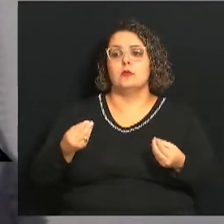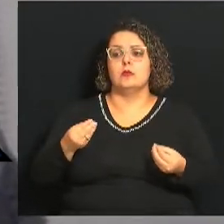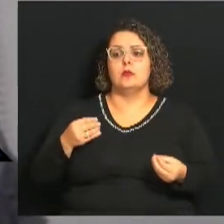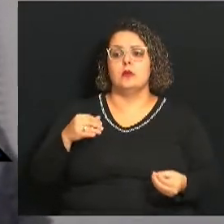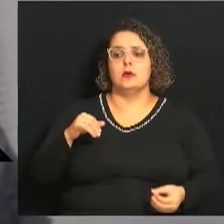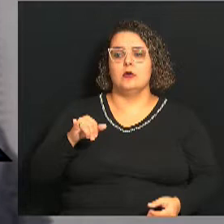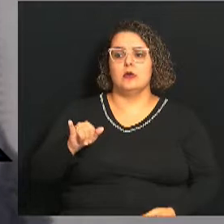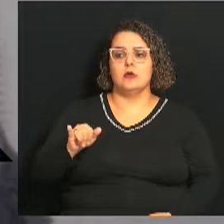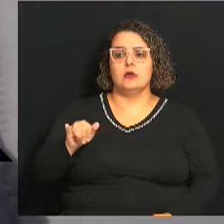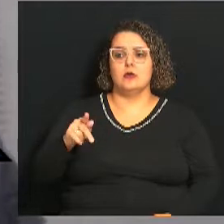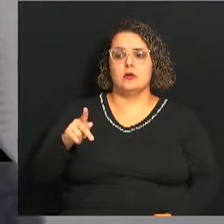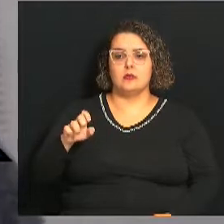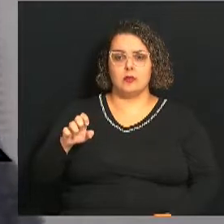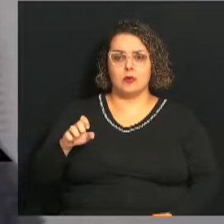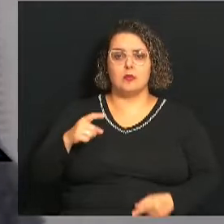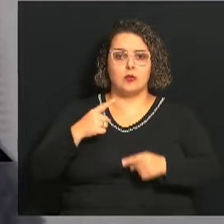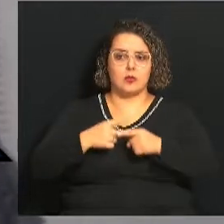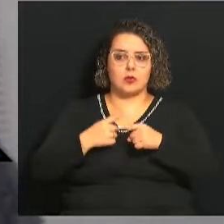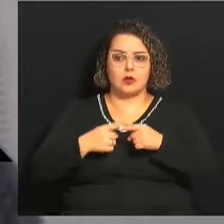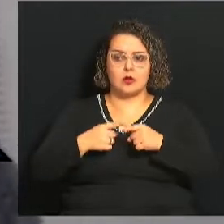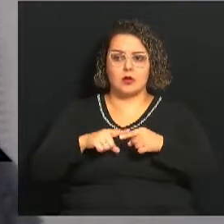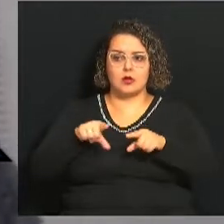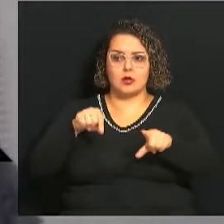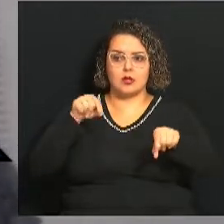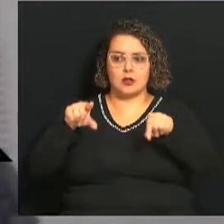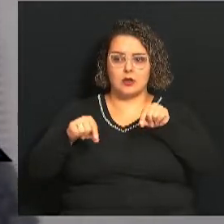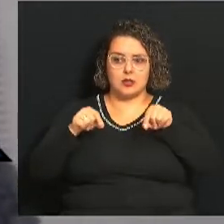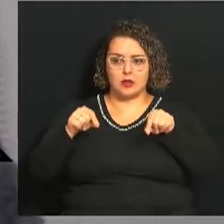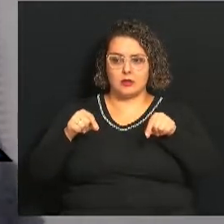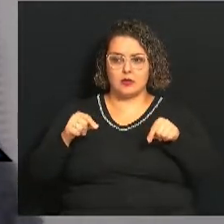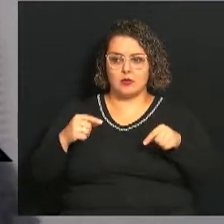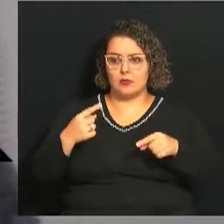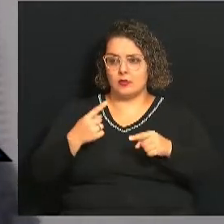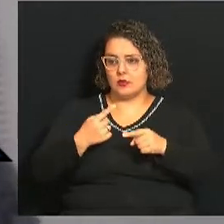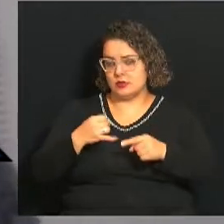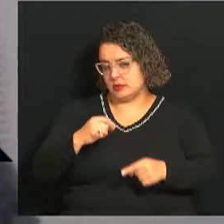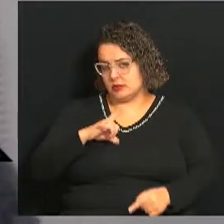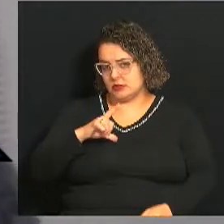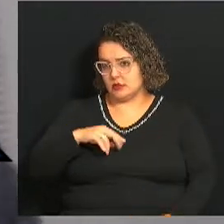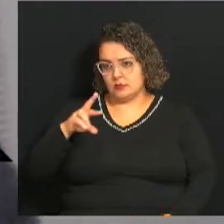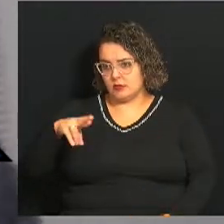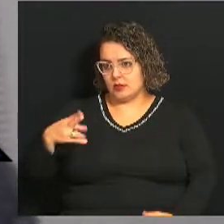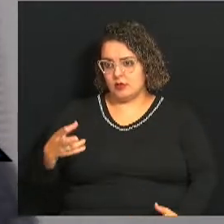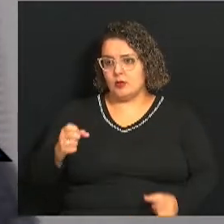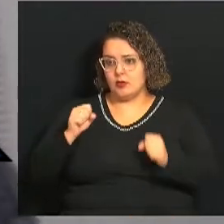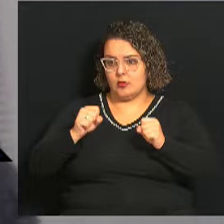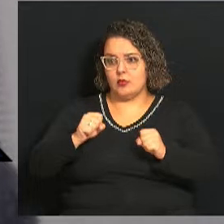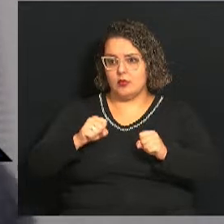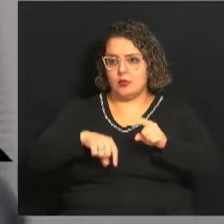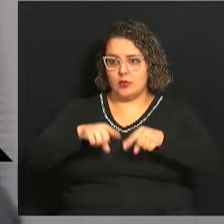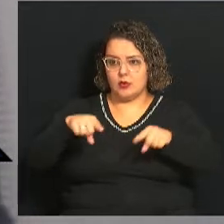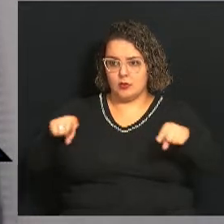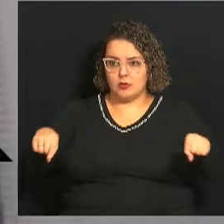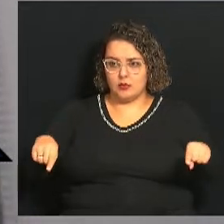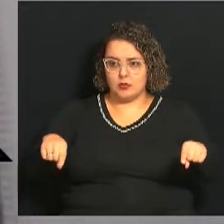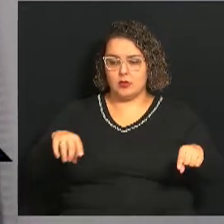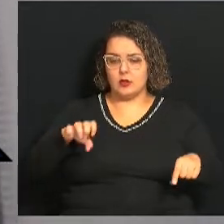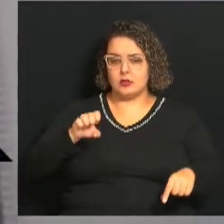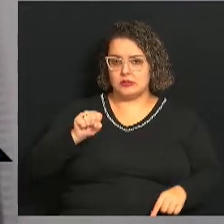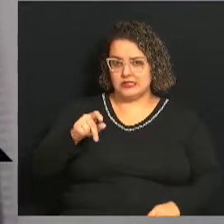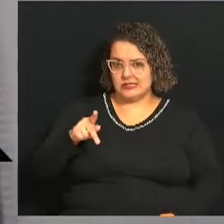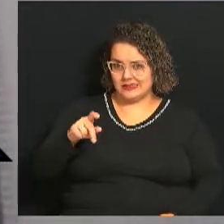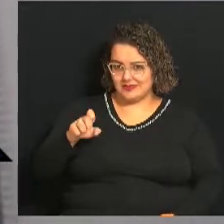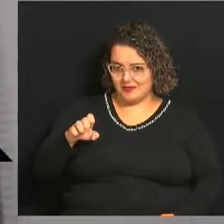prioritariamente escolhidos? Se tem alguma outra razão específica ou se a gente pode variar mais a questão das espécies, né?